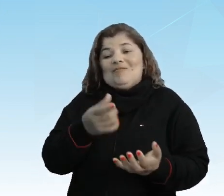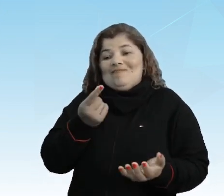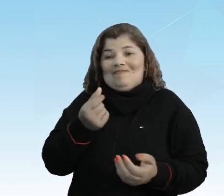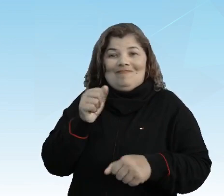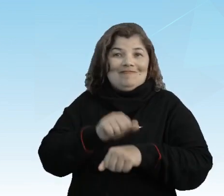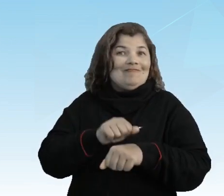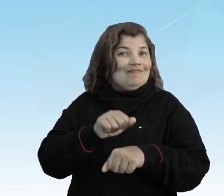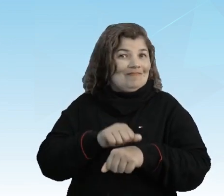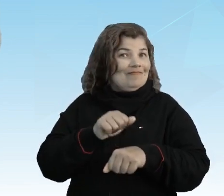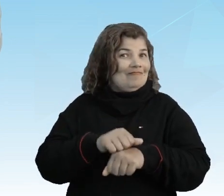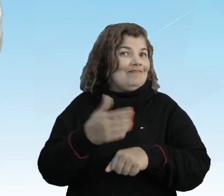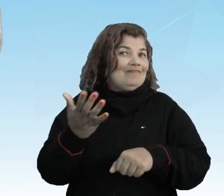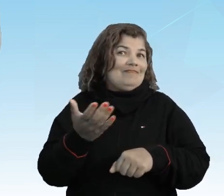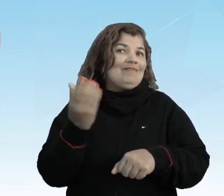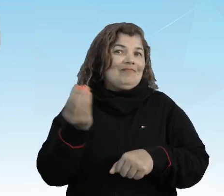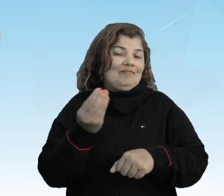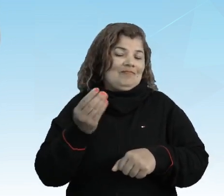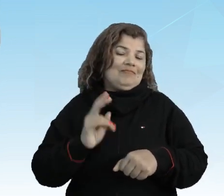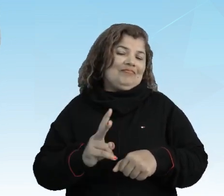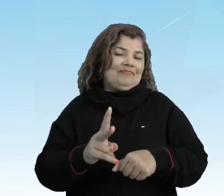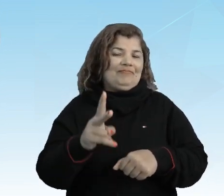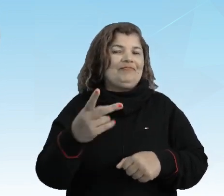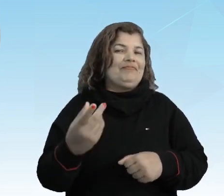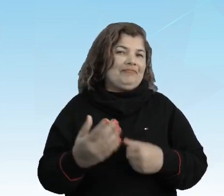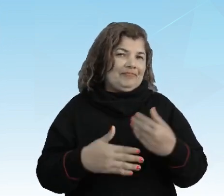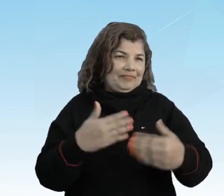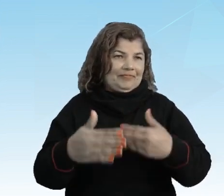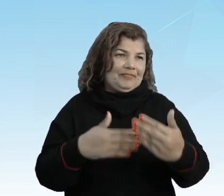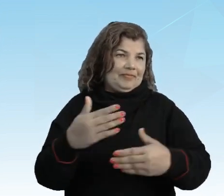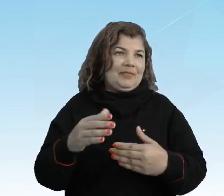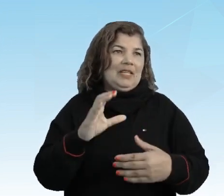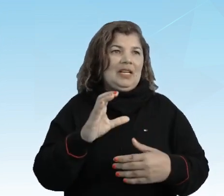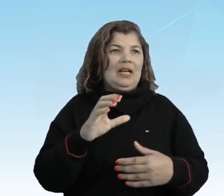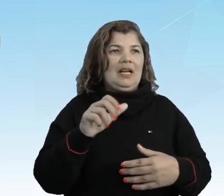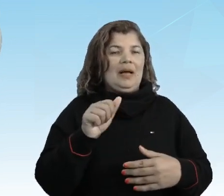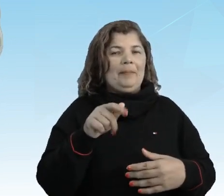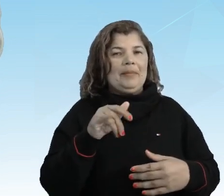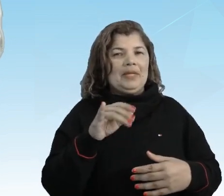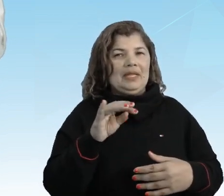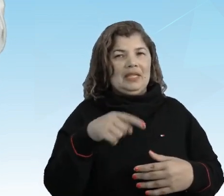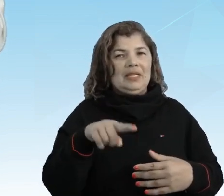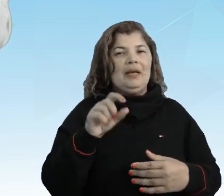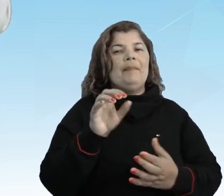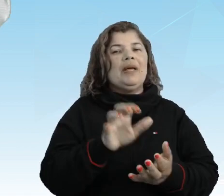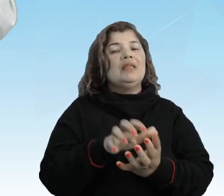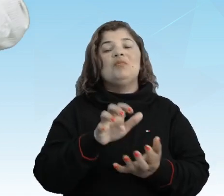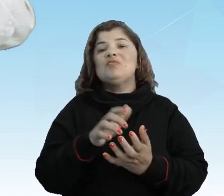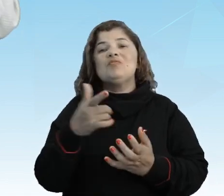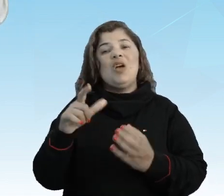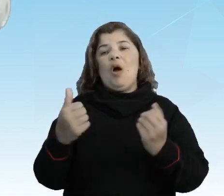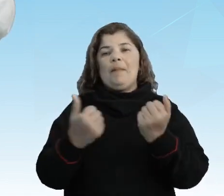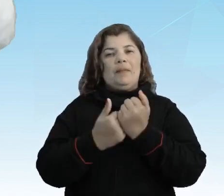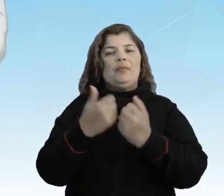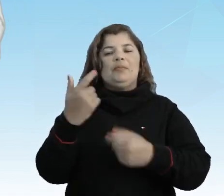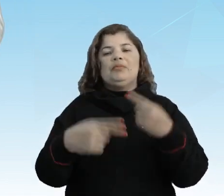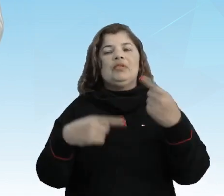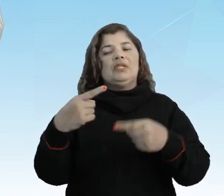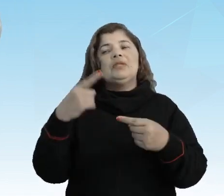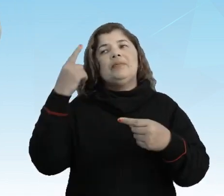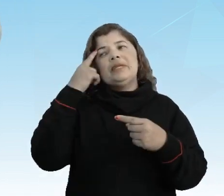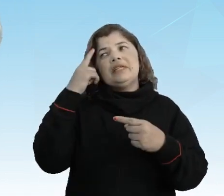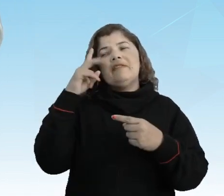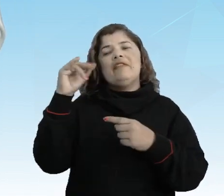capital necessário para se manter. A capitania de Pernambuco não teve o apoio político que ela esperava receber das